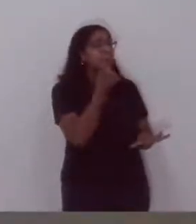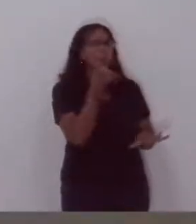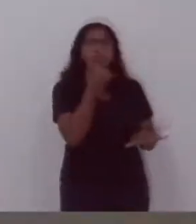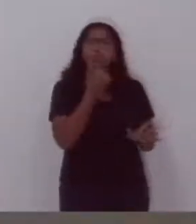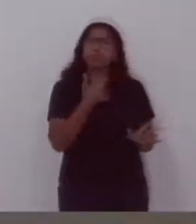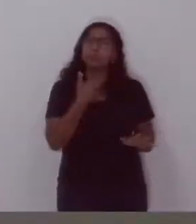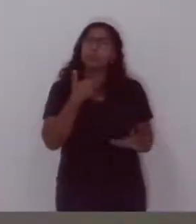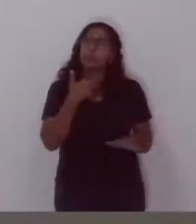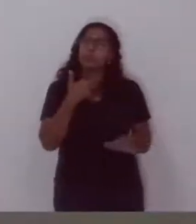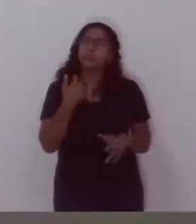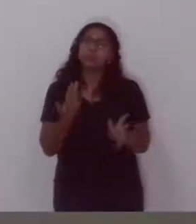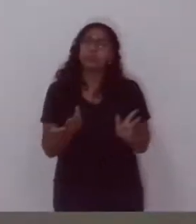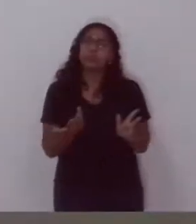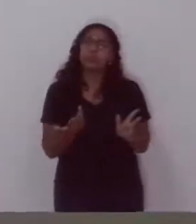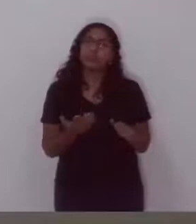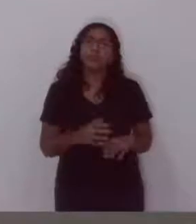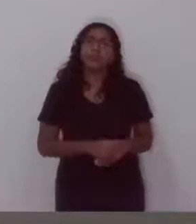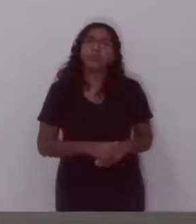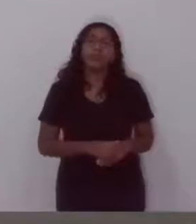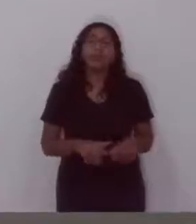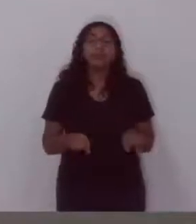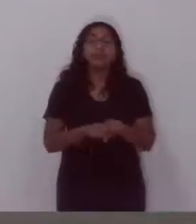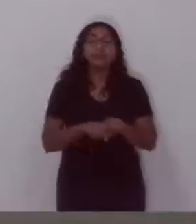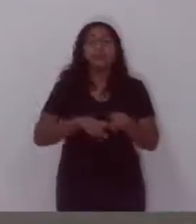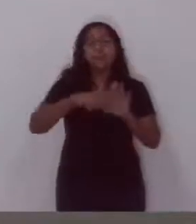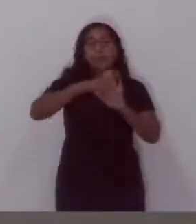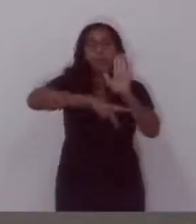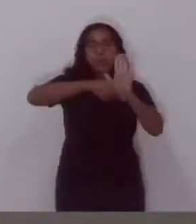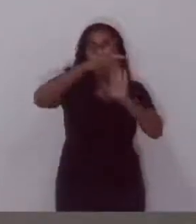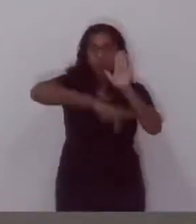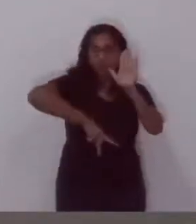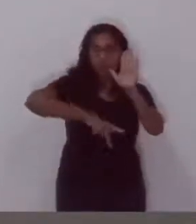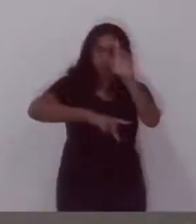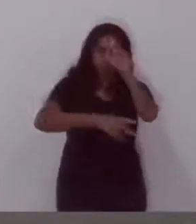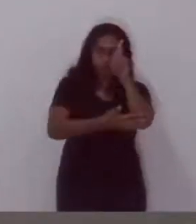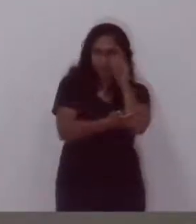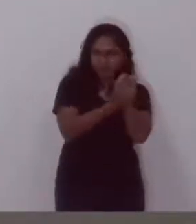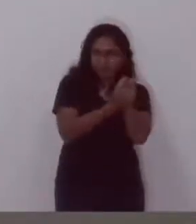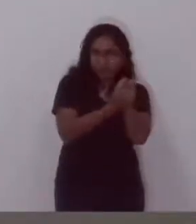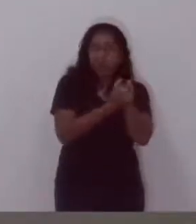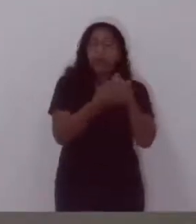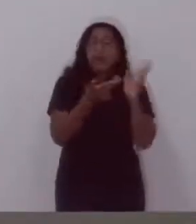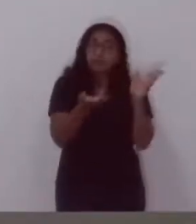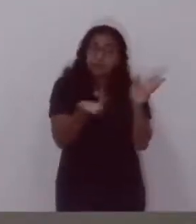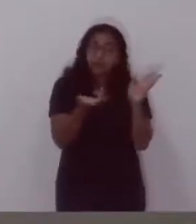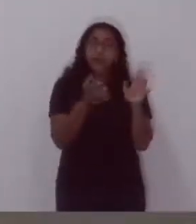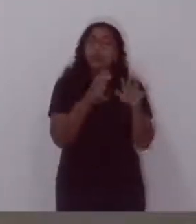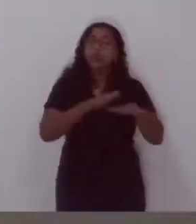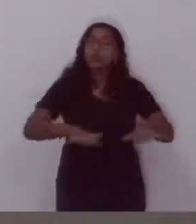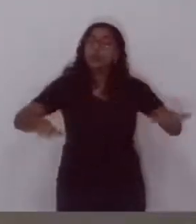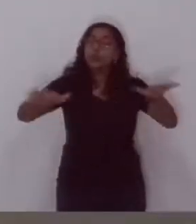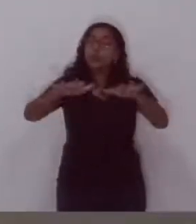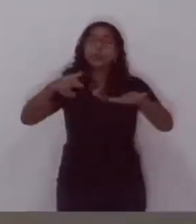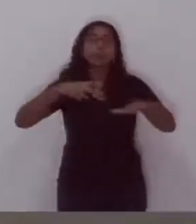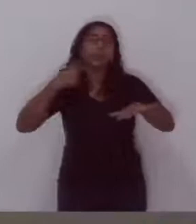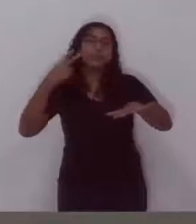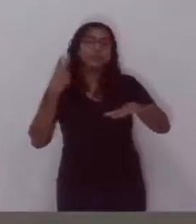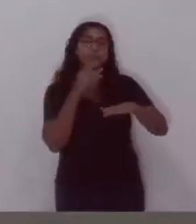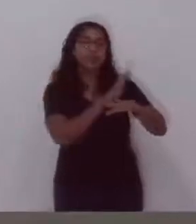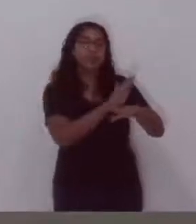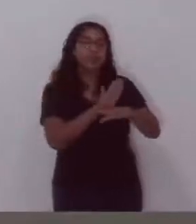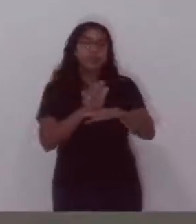projetos pessoais, propor uma participação de todos, de todo o projeto de administração para um projeto de governo. Acho que isso que